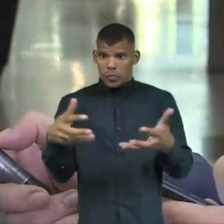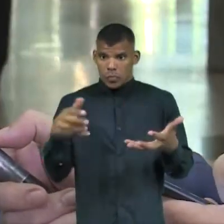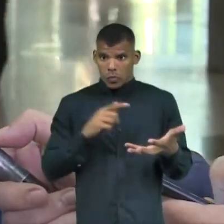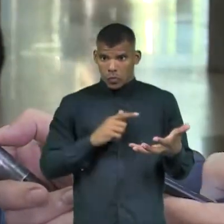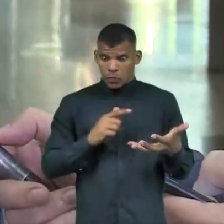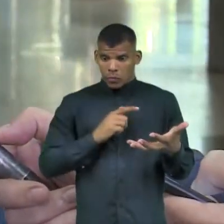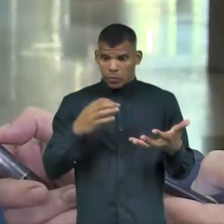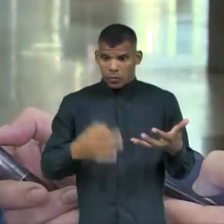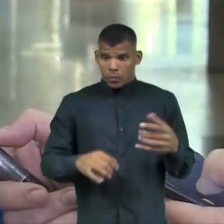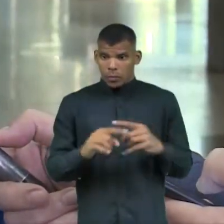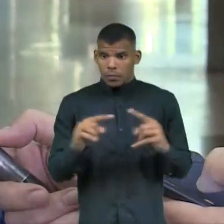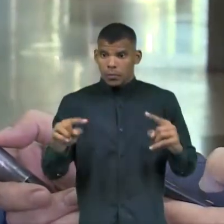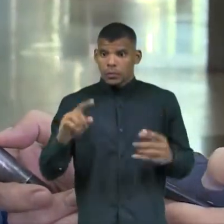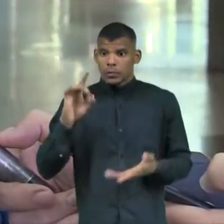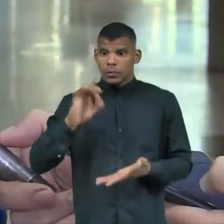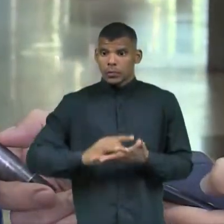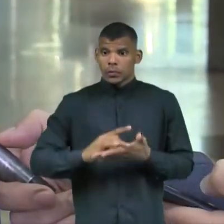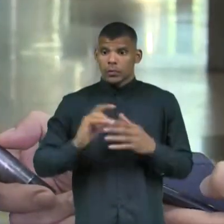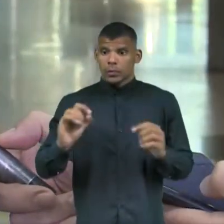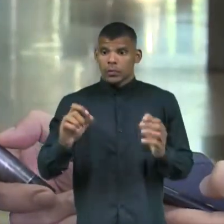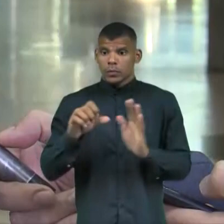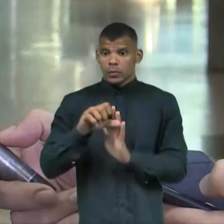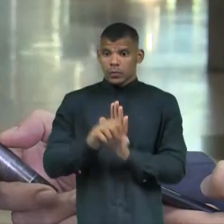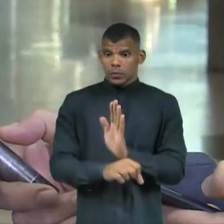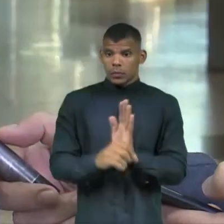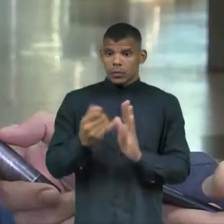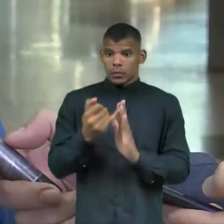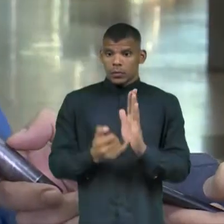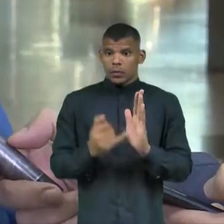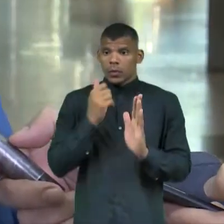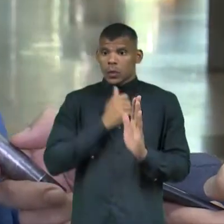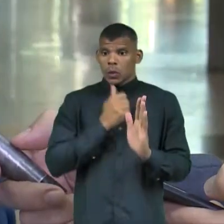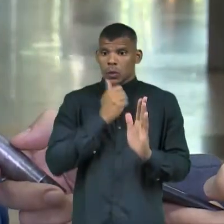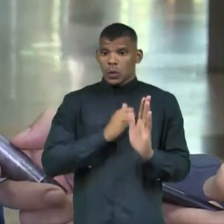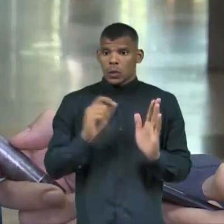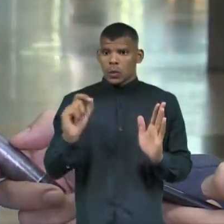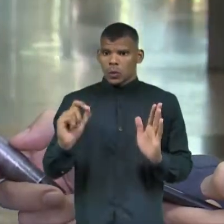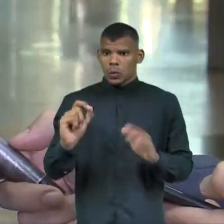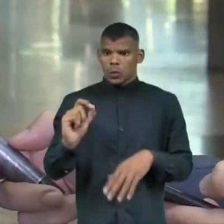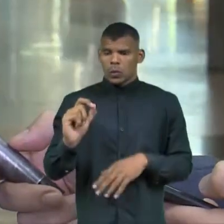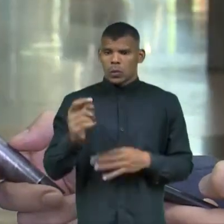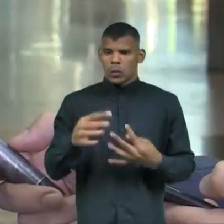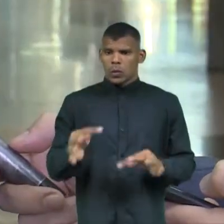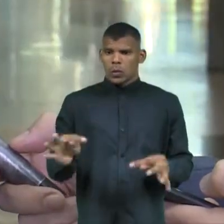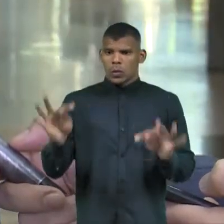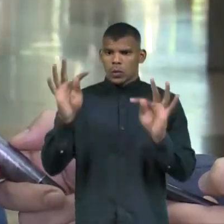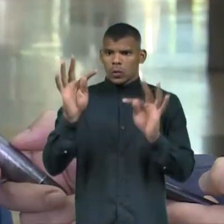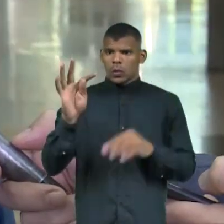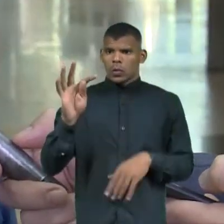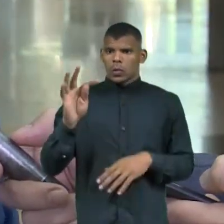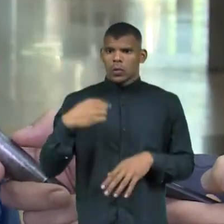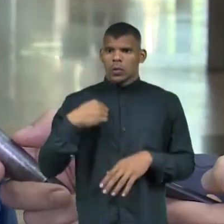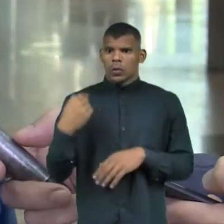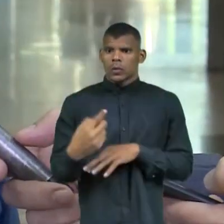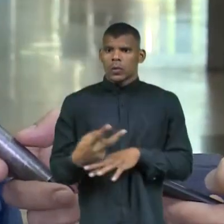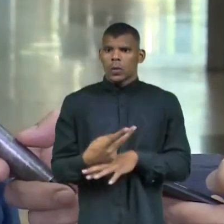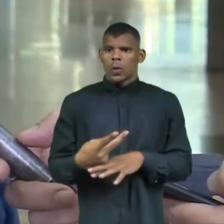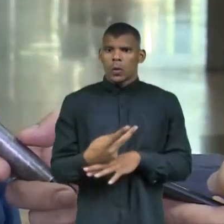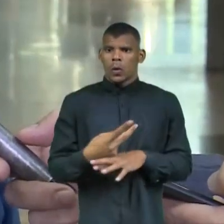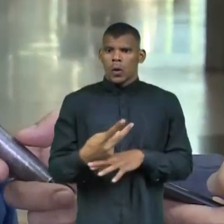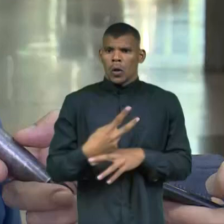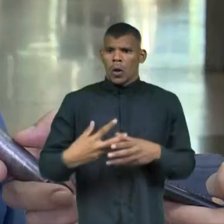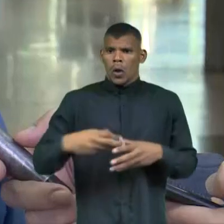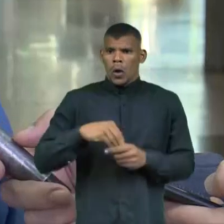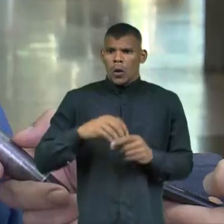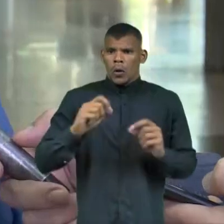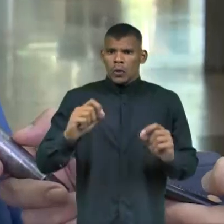tem um pouco de queda, né, nas inscrições de mulheres para os cursos da tecnologia. E a nossa busca, dentro do Pilar Girl Power,